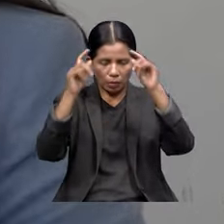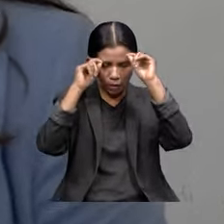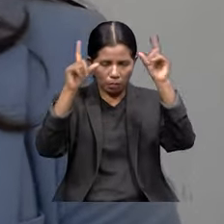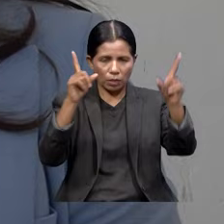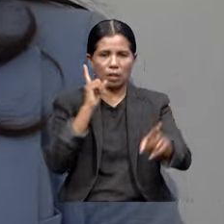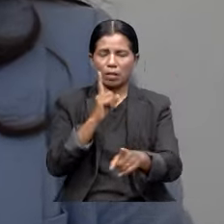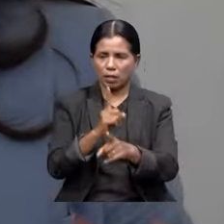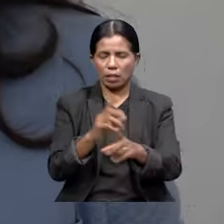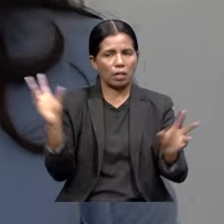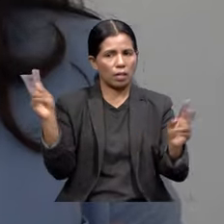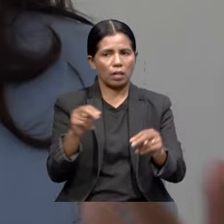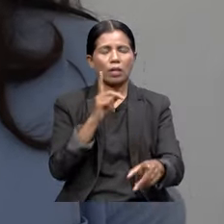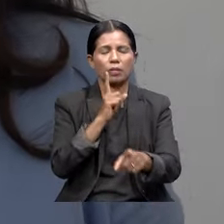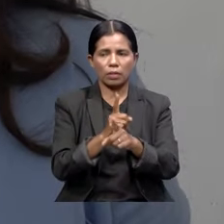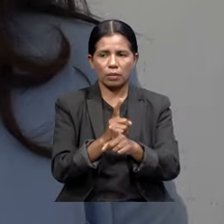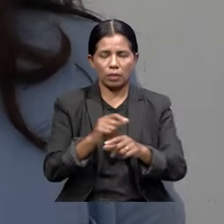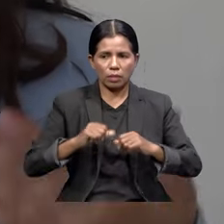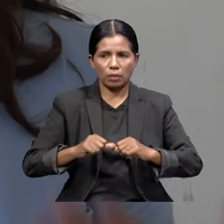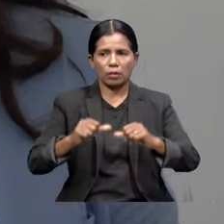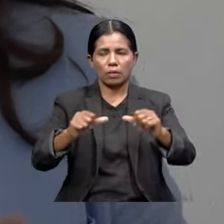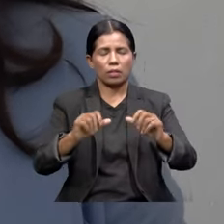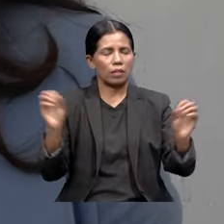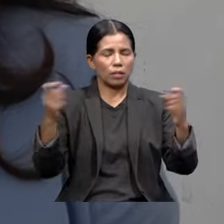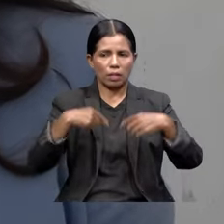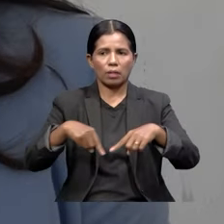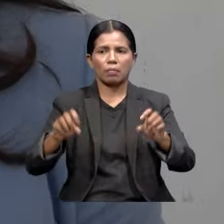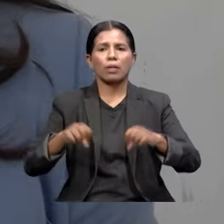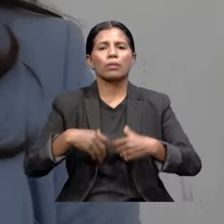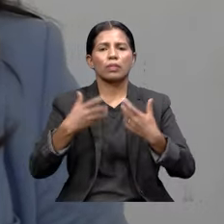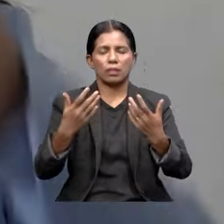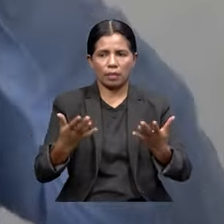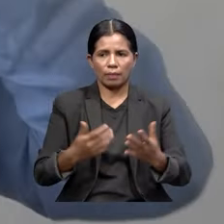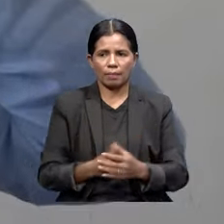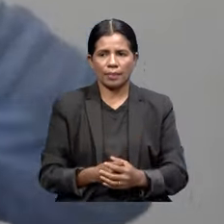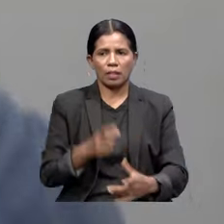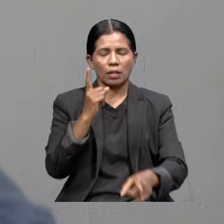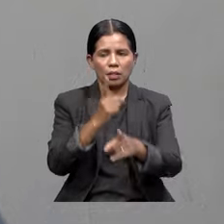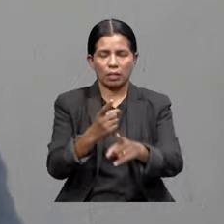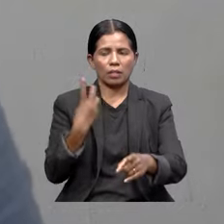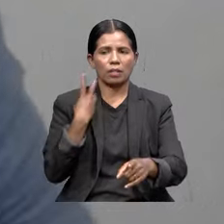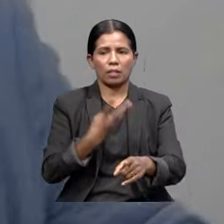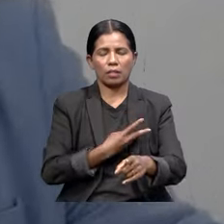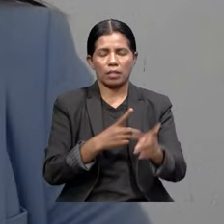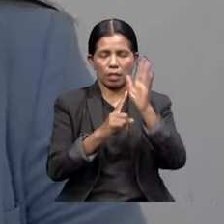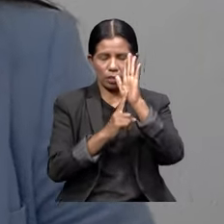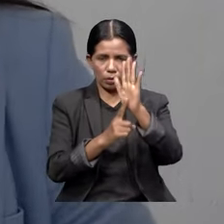calai, loja uni calai, ne continua calai, onia ba hanusa. Mas calai, ne maka ita turu